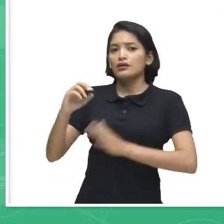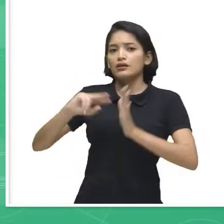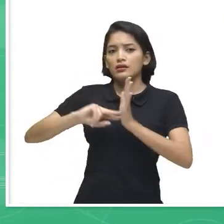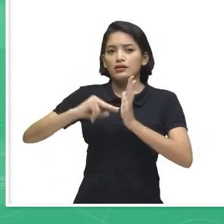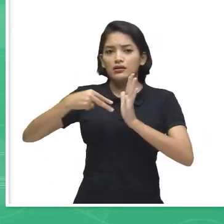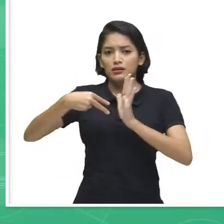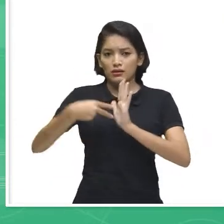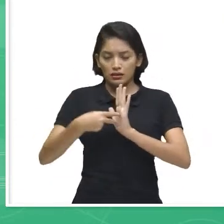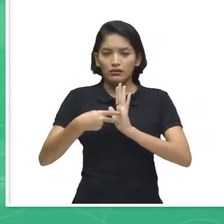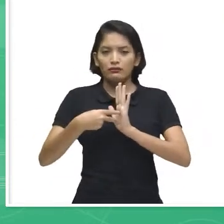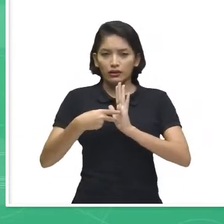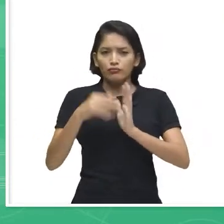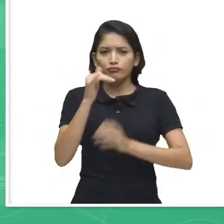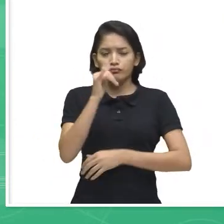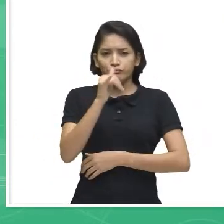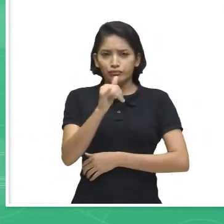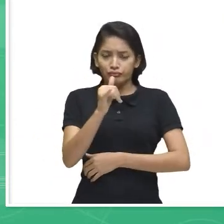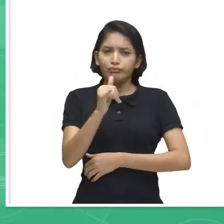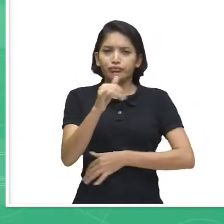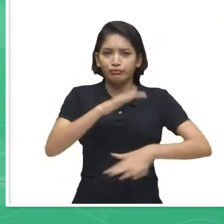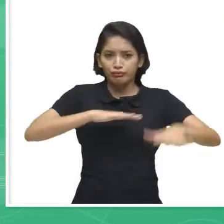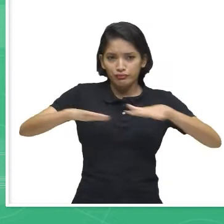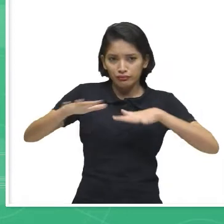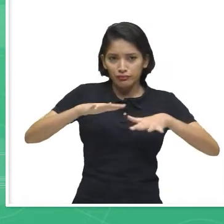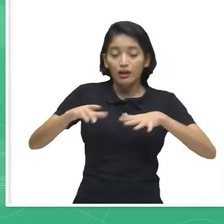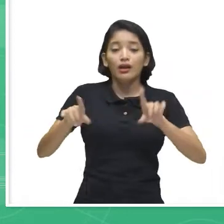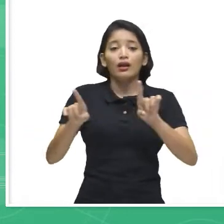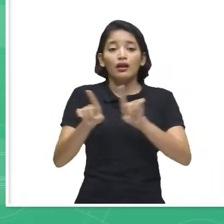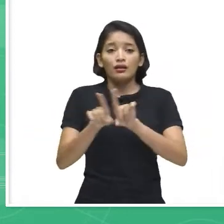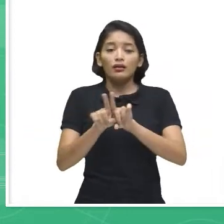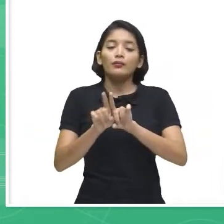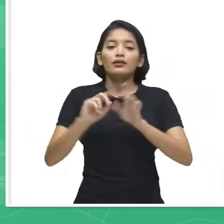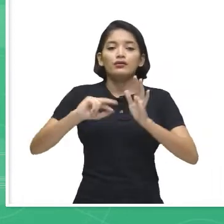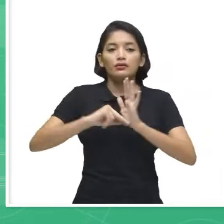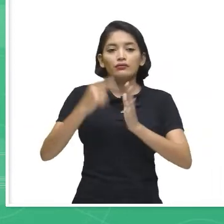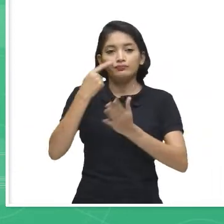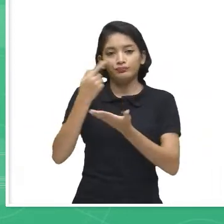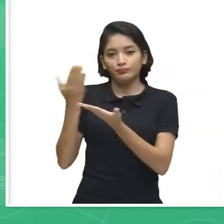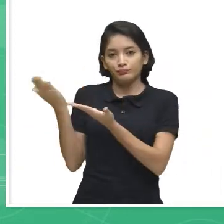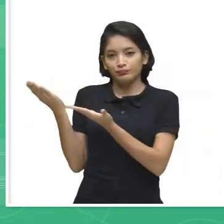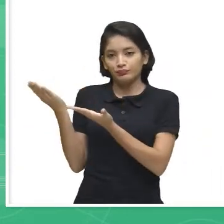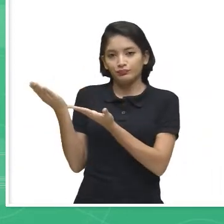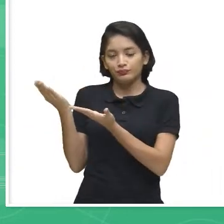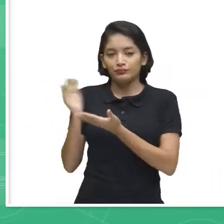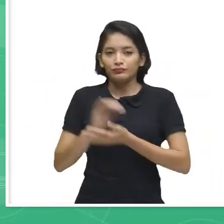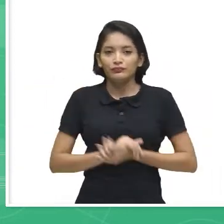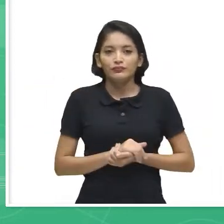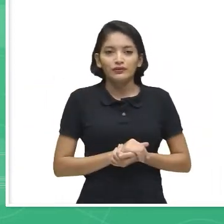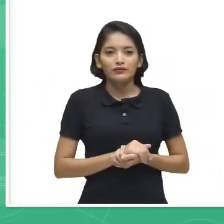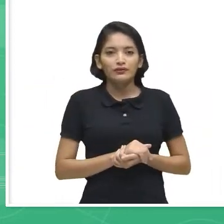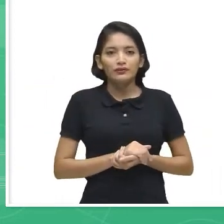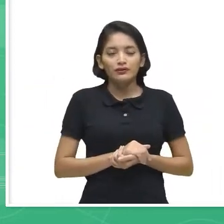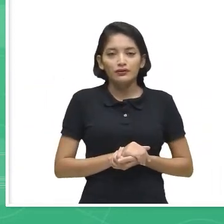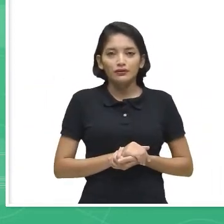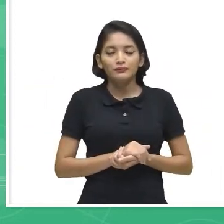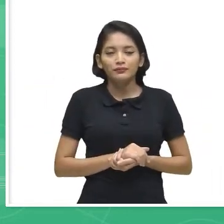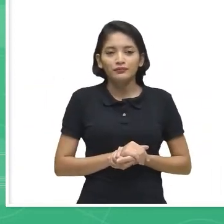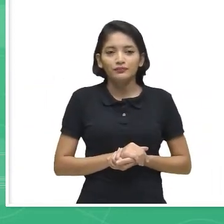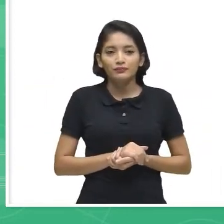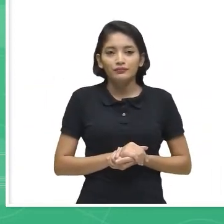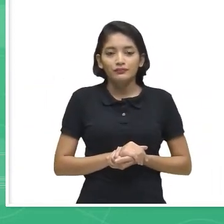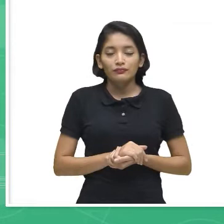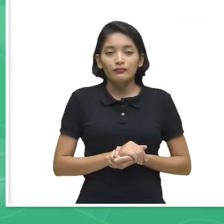vácuo e ela vale 9 vezes 10 elevado a 9 Newton metro quadrado por Coulomb ao quadrado. No